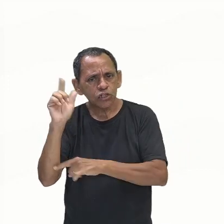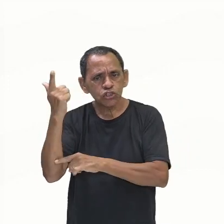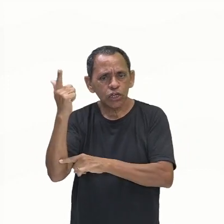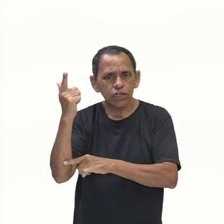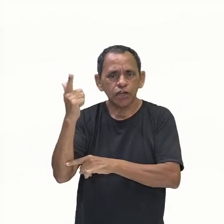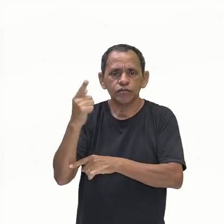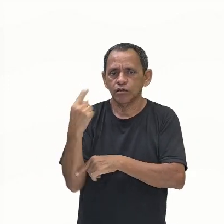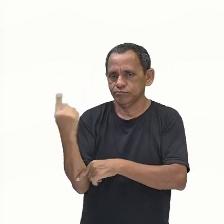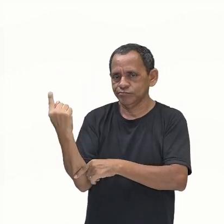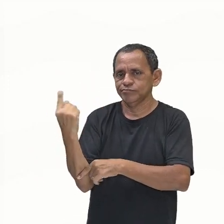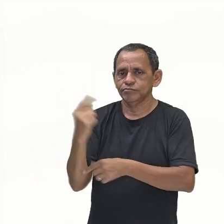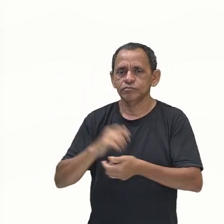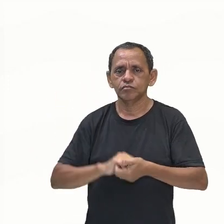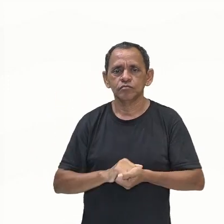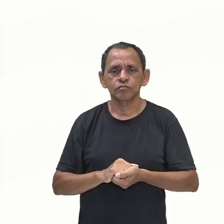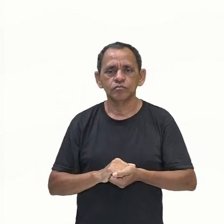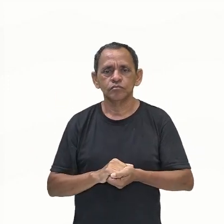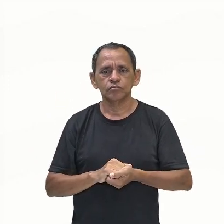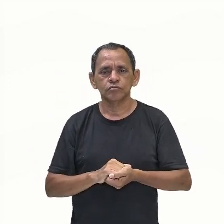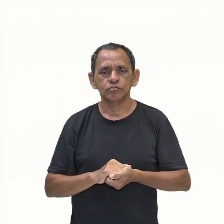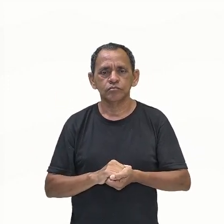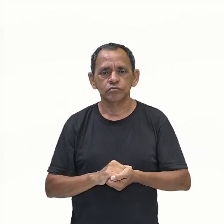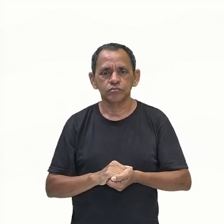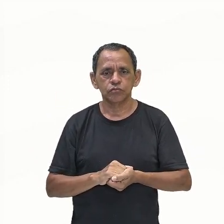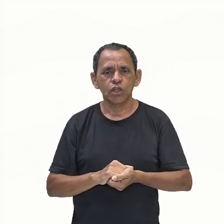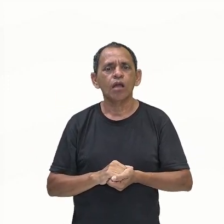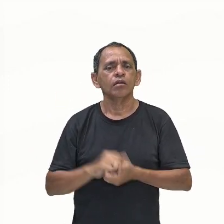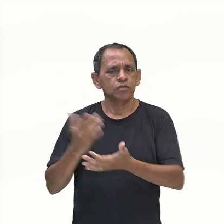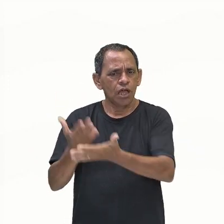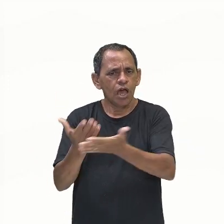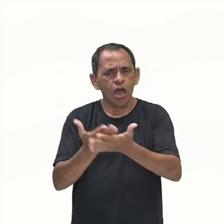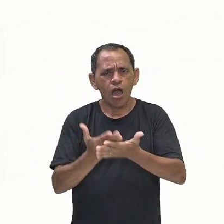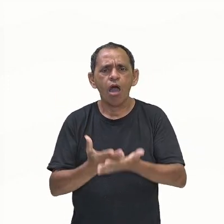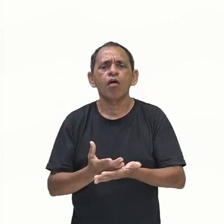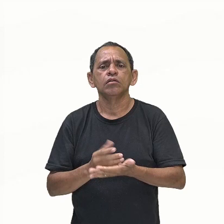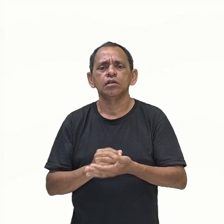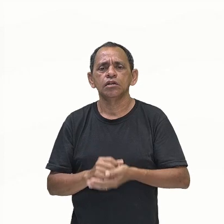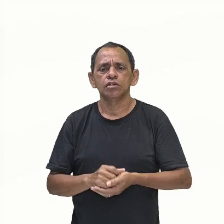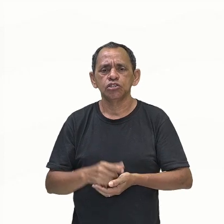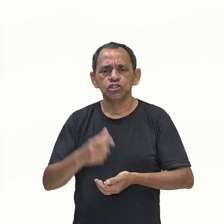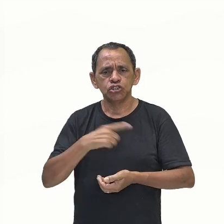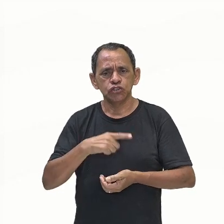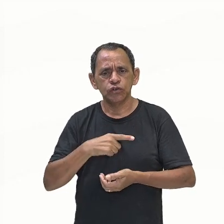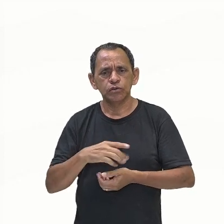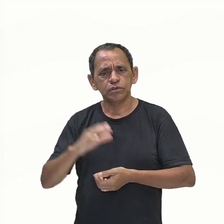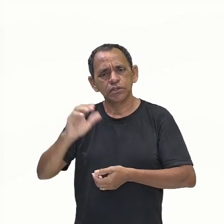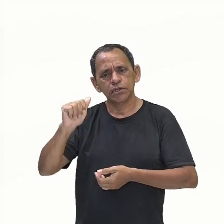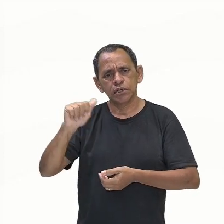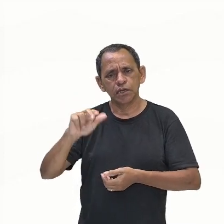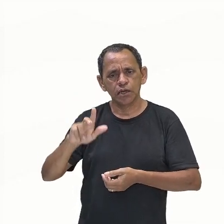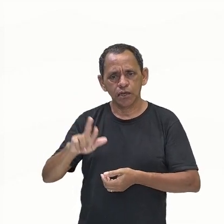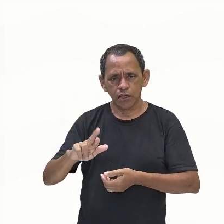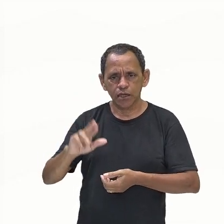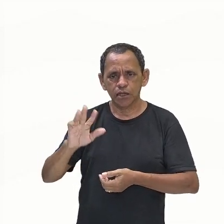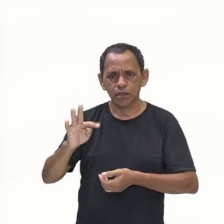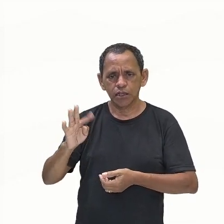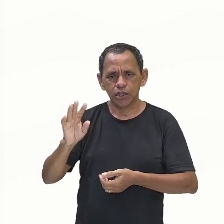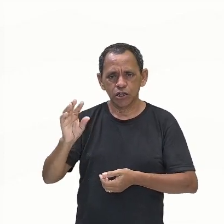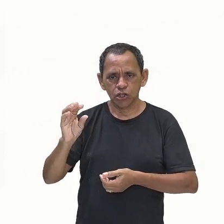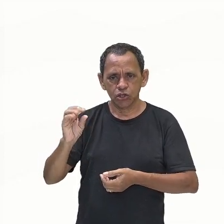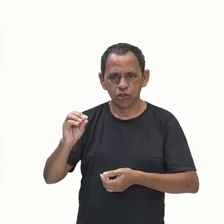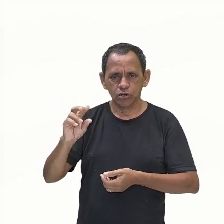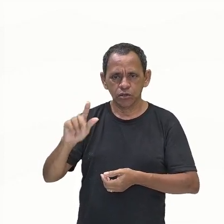legal. Na aula que a gente teve sobre cartografia, eu falei para vocês que eu tinha feito o mapa